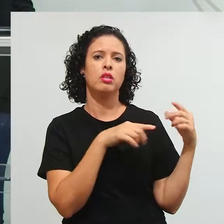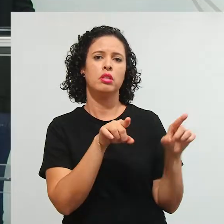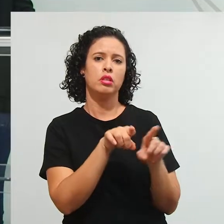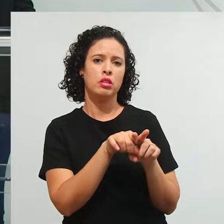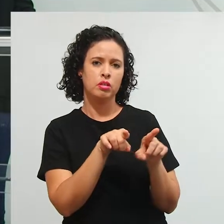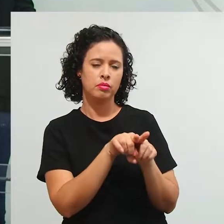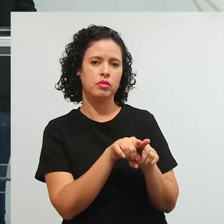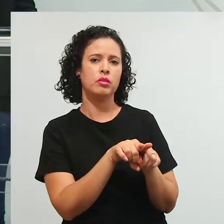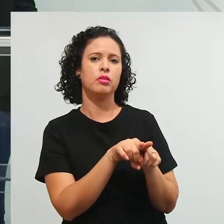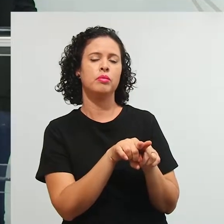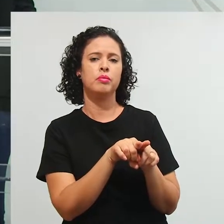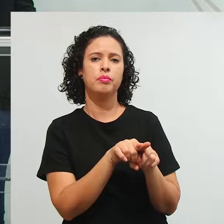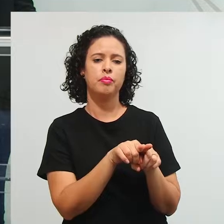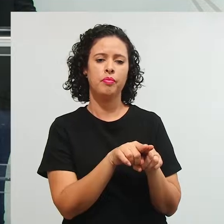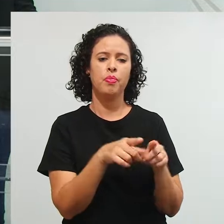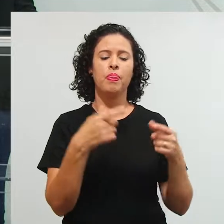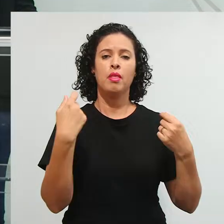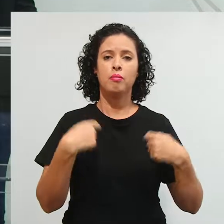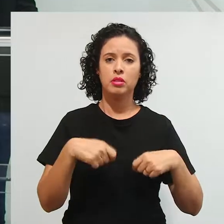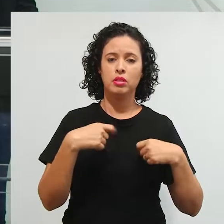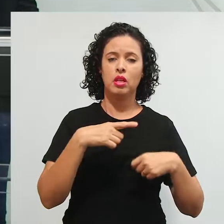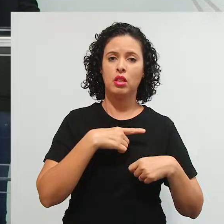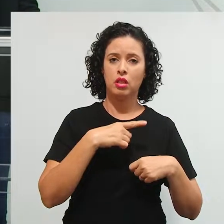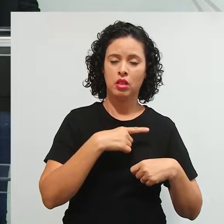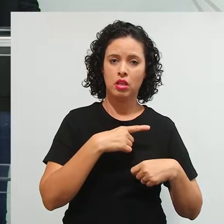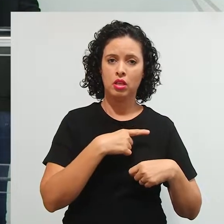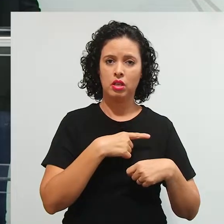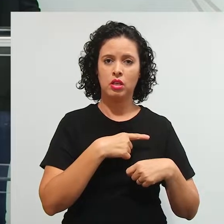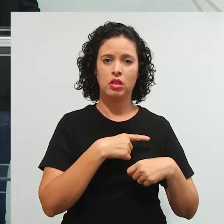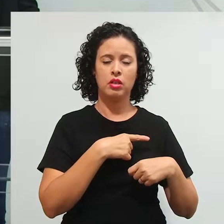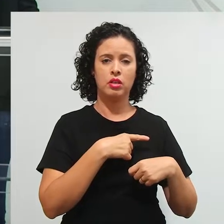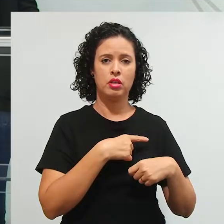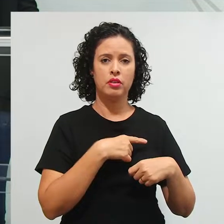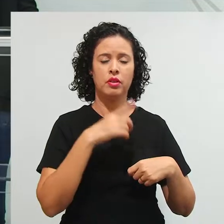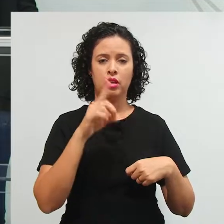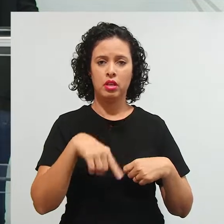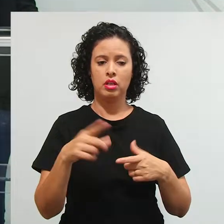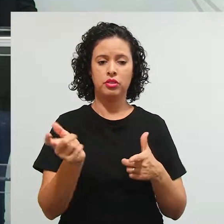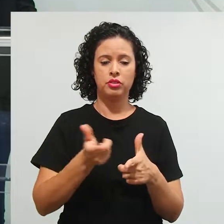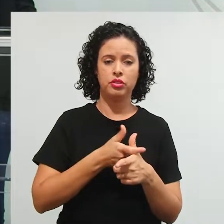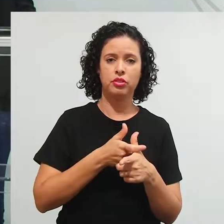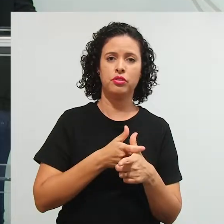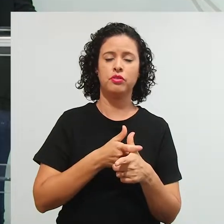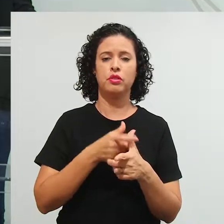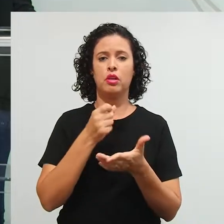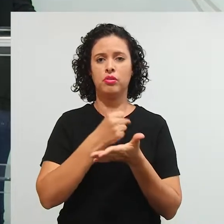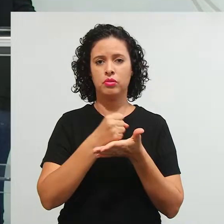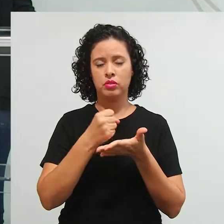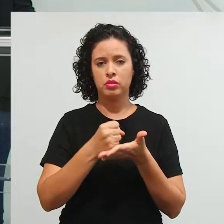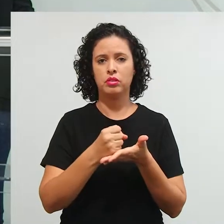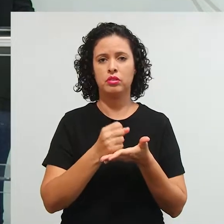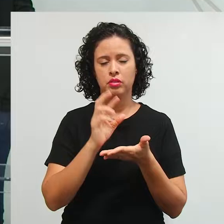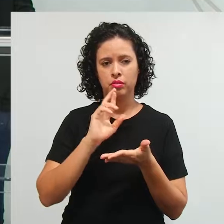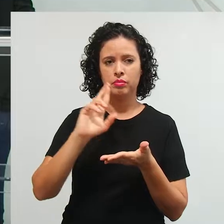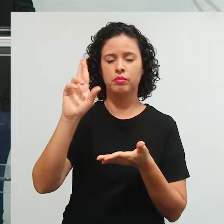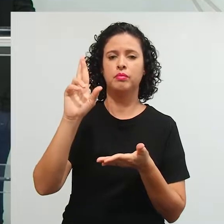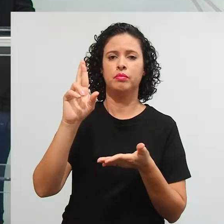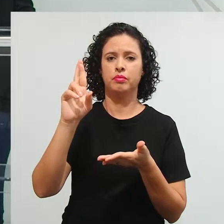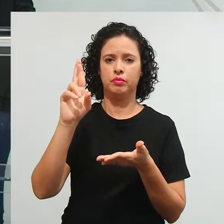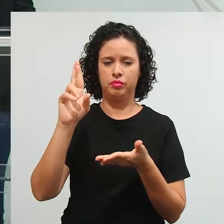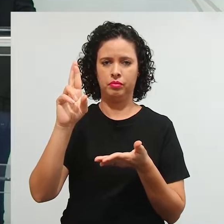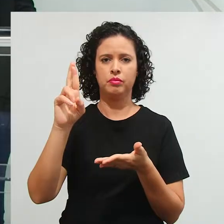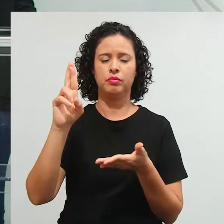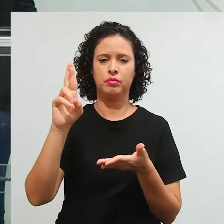que entra nesse caso, tem que ter o reconhecimento da dívida, a autoridade competente, no caso,